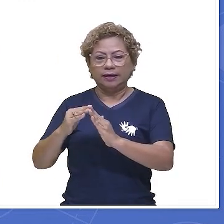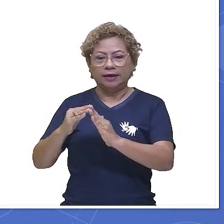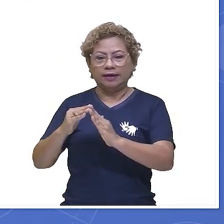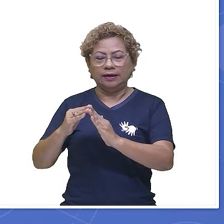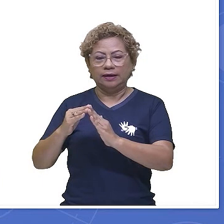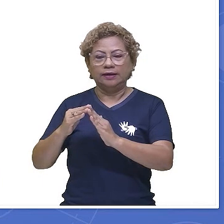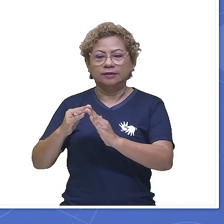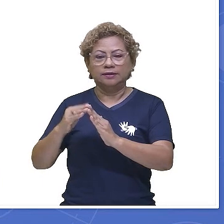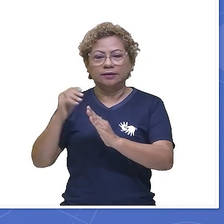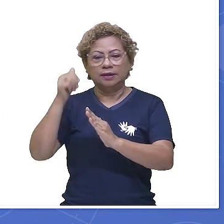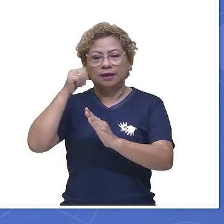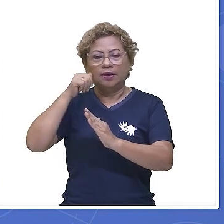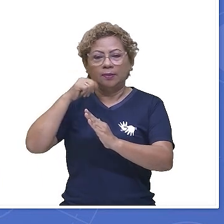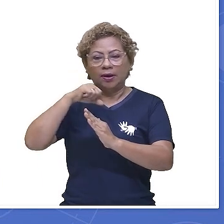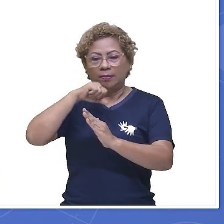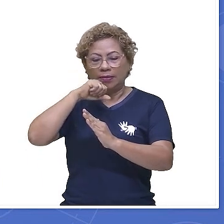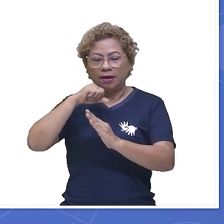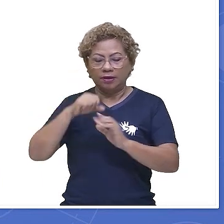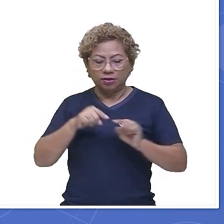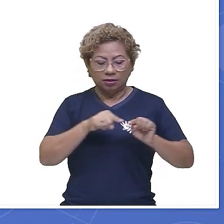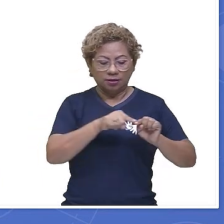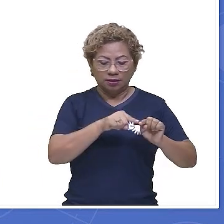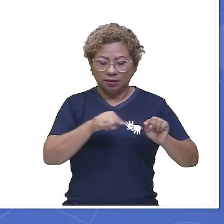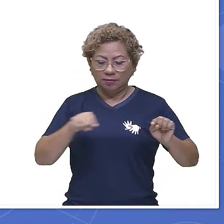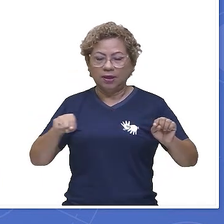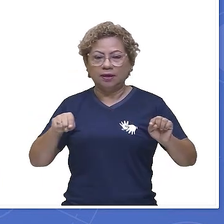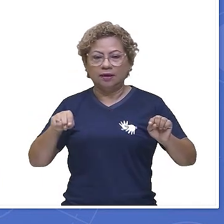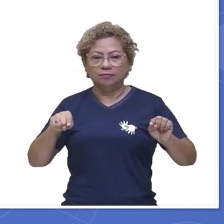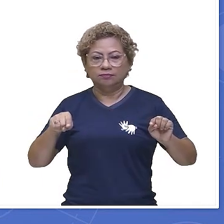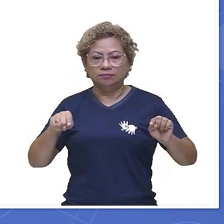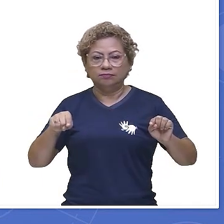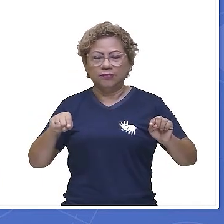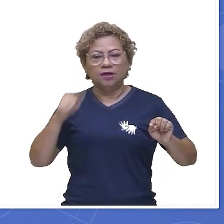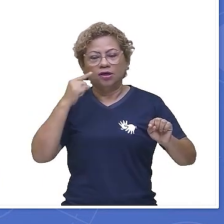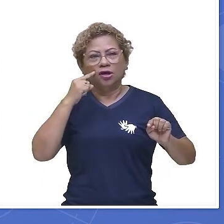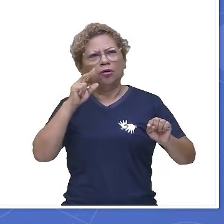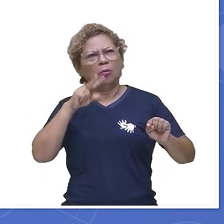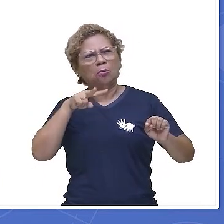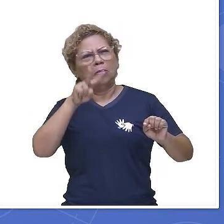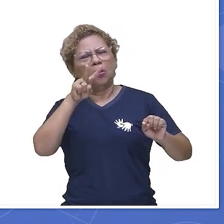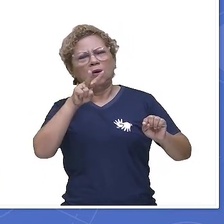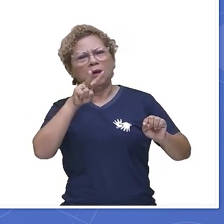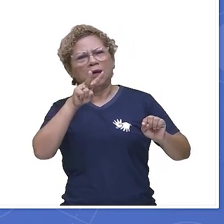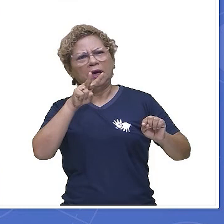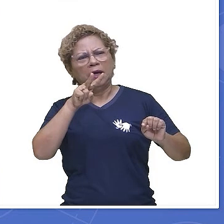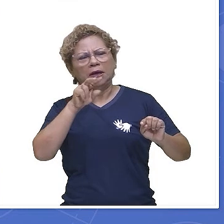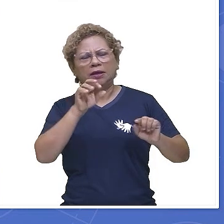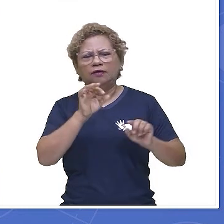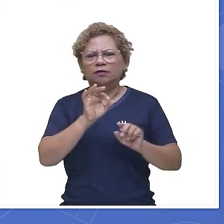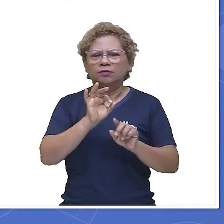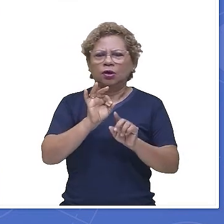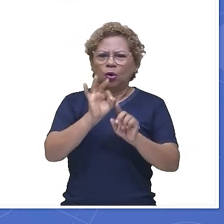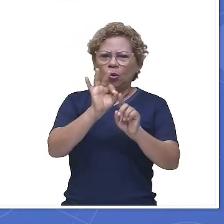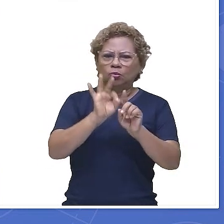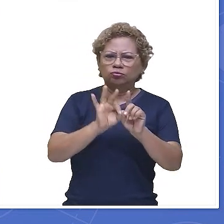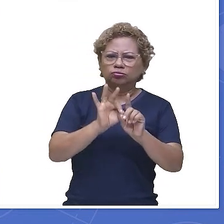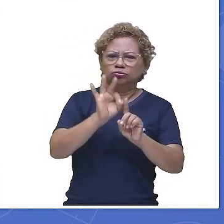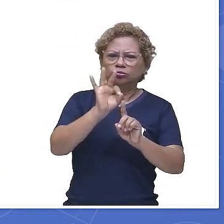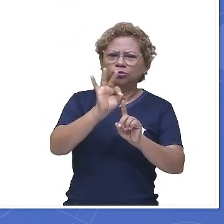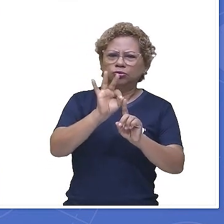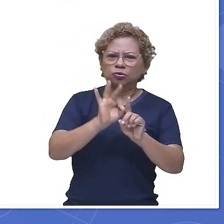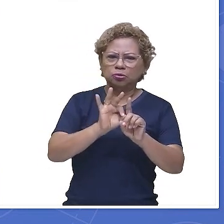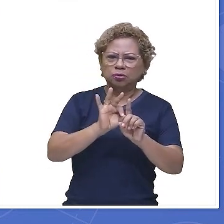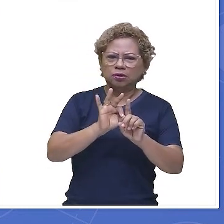marcador da praça de minha cidade e percebi que estava marcando 42 graus Celsius. O calor estava insuportável, devo ter perdido 20